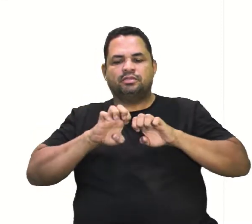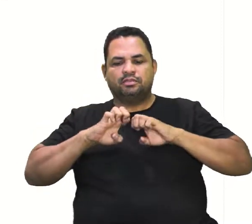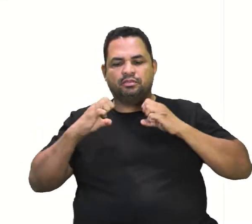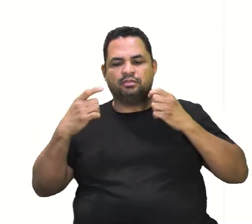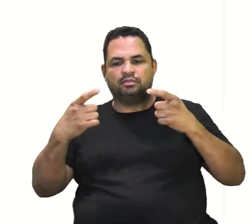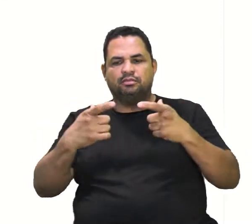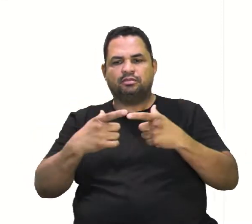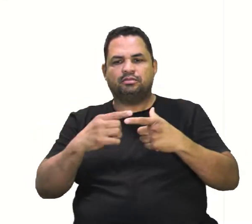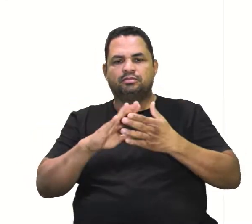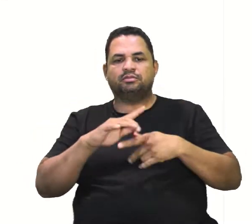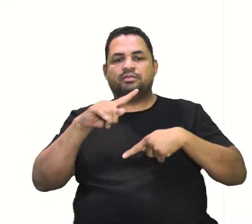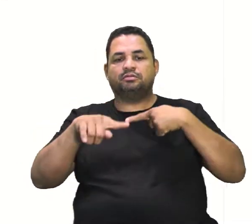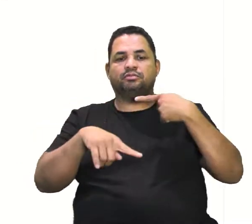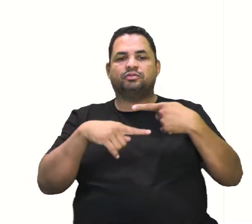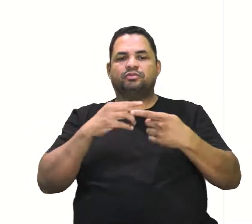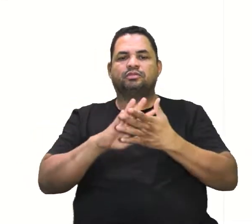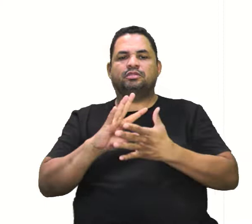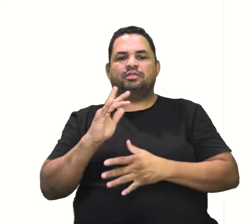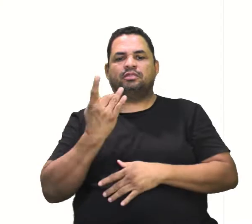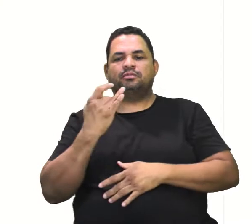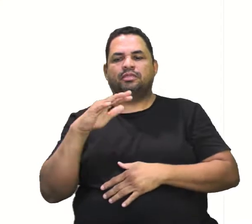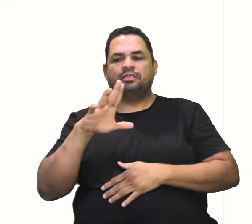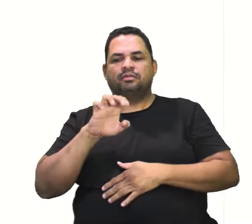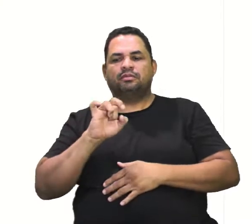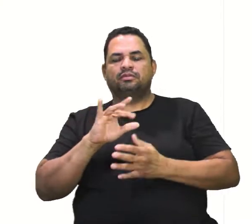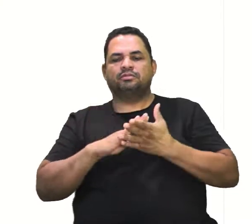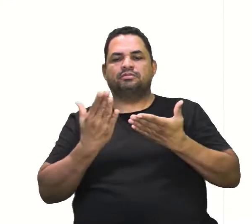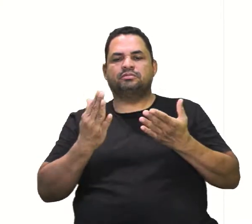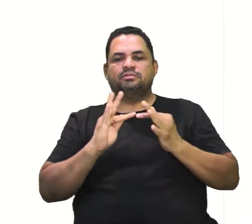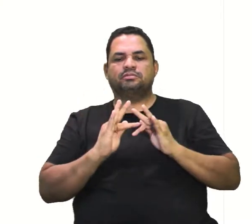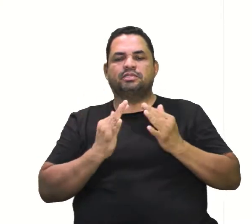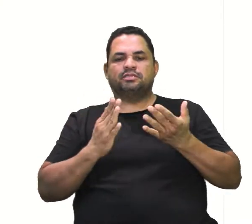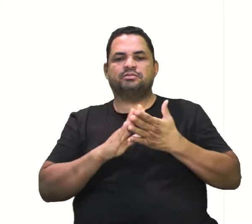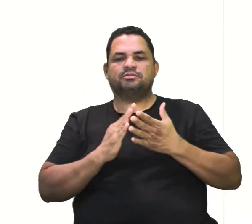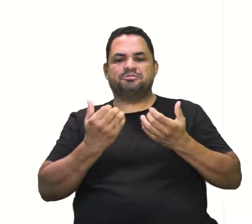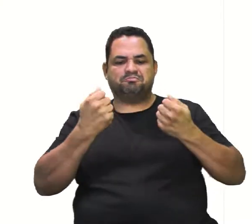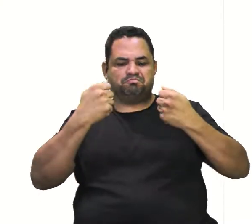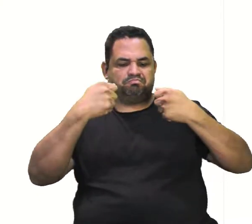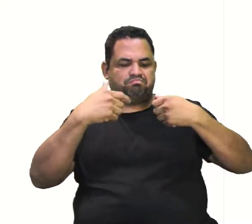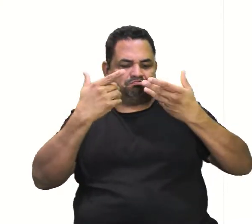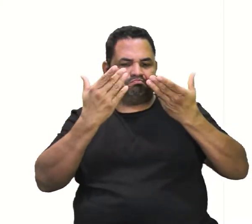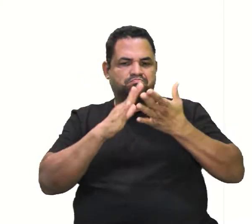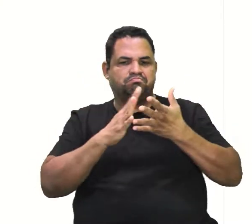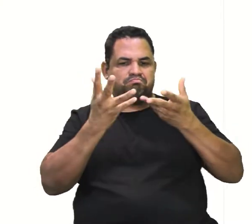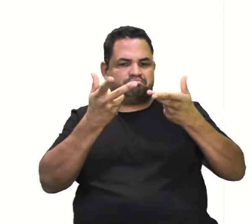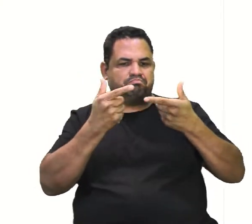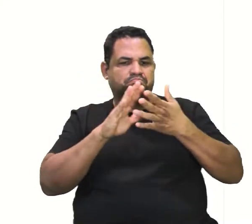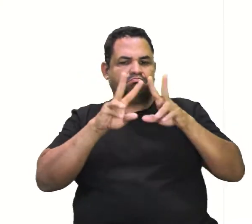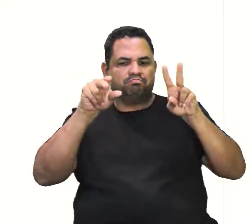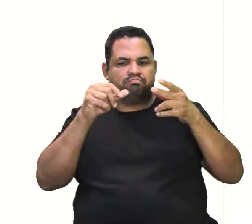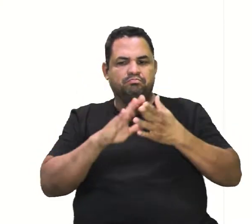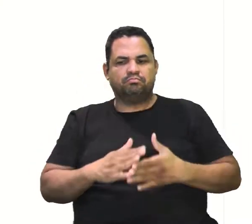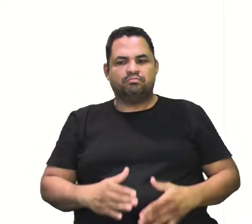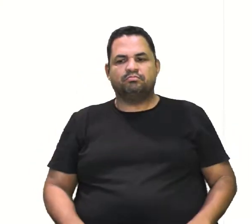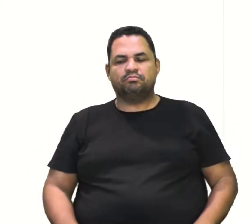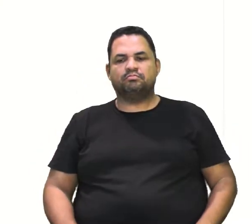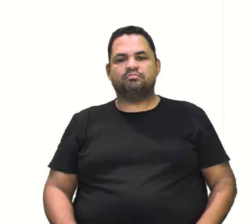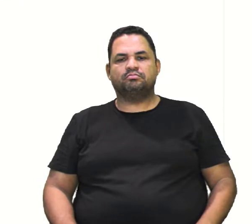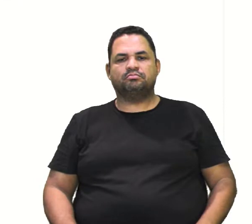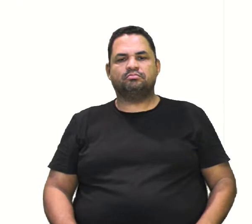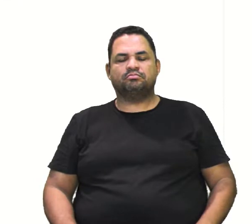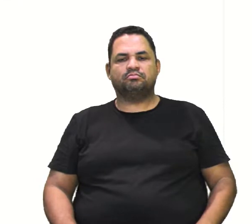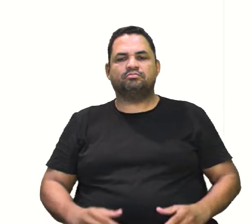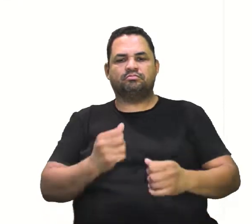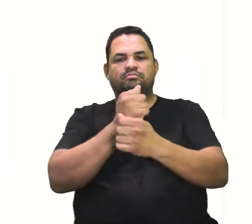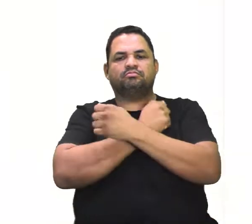elipse. Até chegarmos na hipérbole e aí sim nos considerarmos competentes no assunto aí de cônicas, tá certo? Beleza. E vamos para